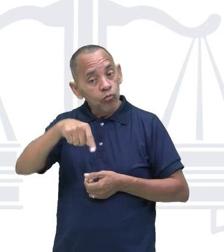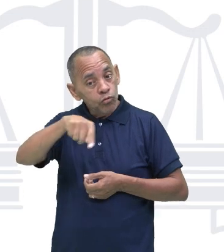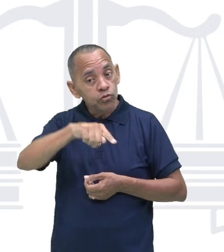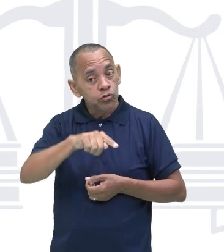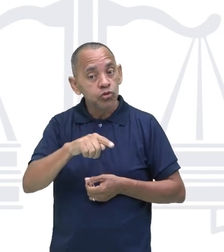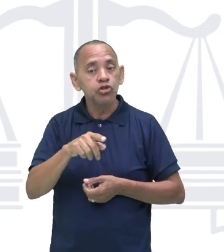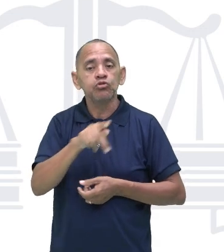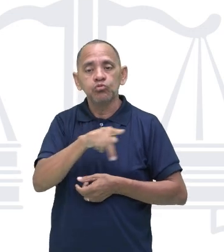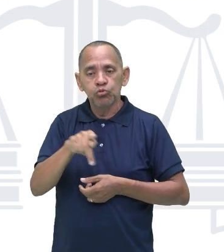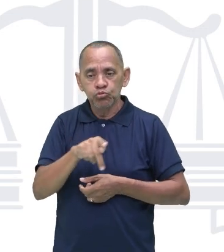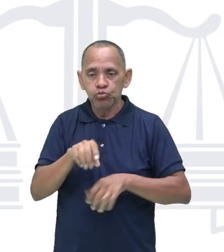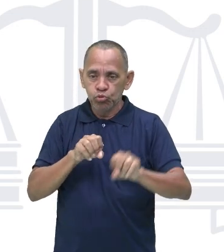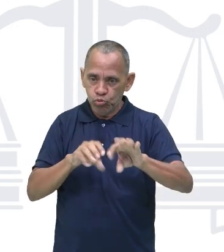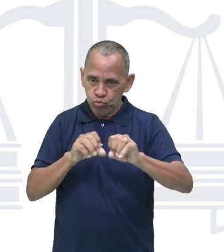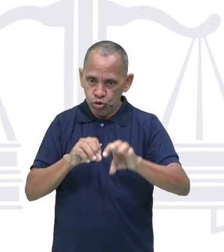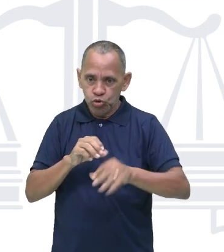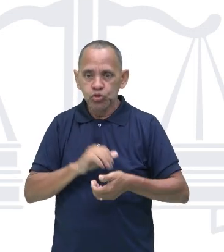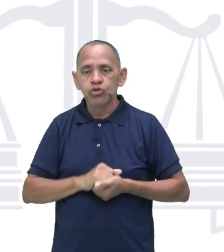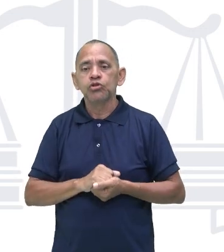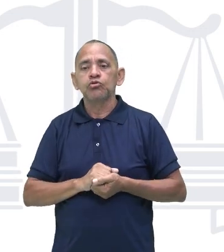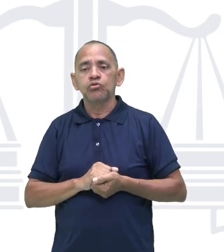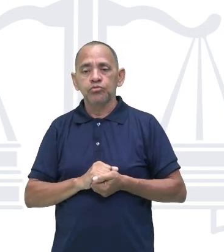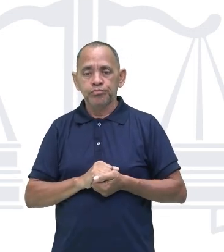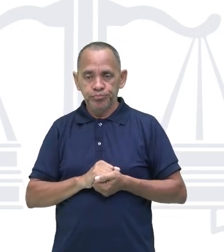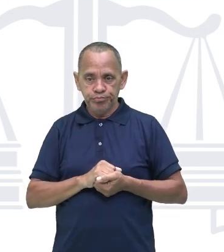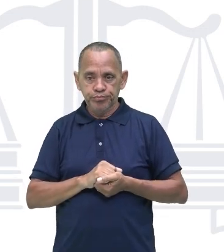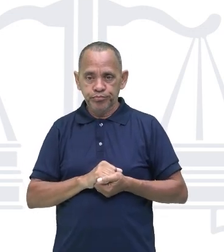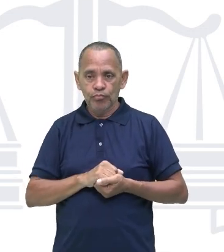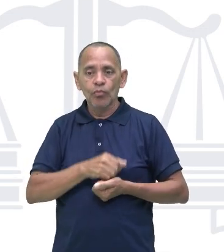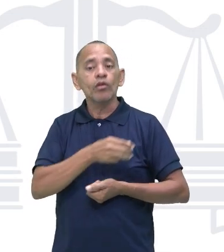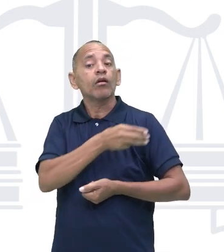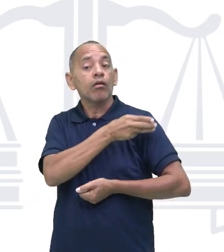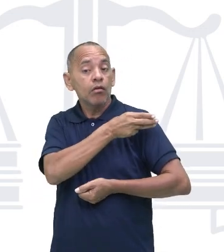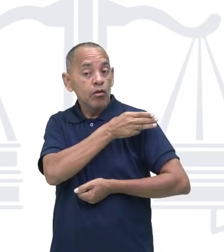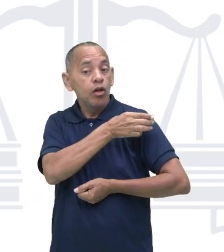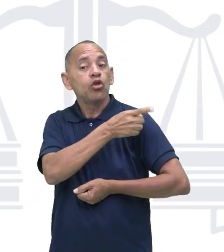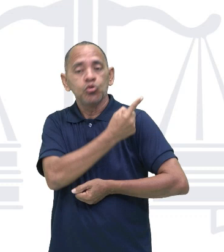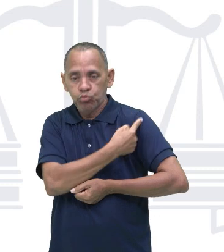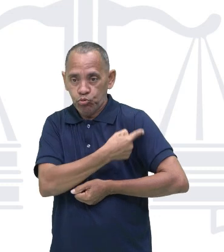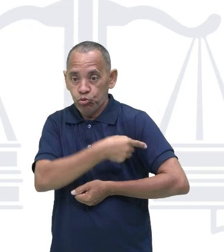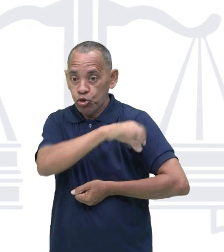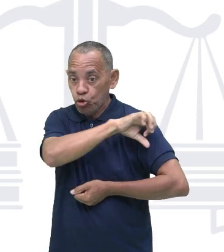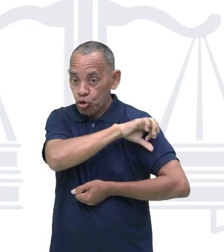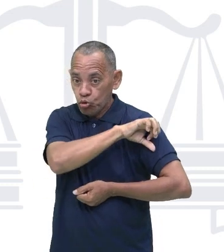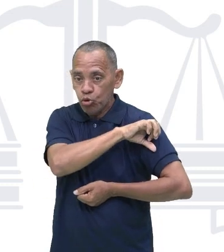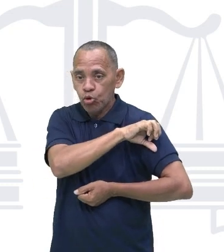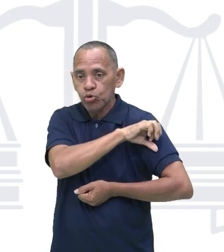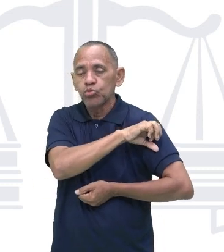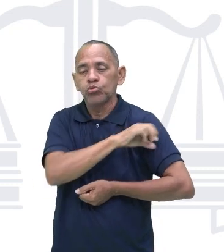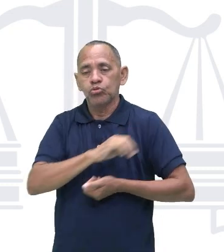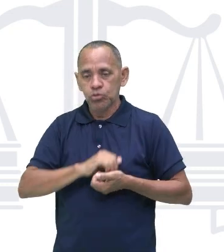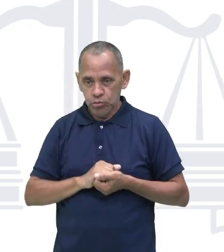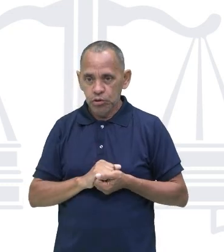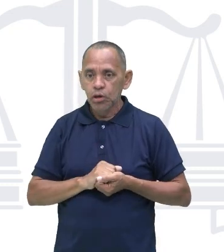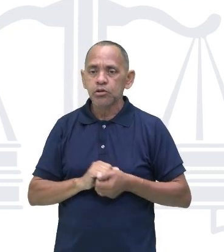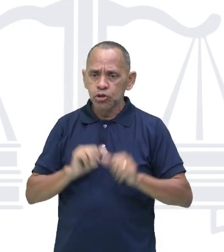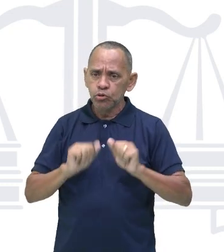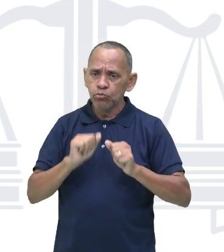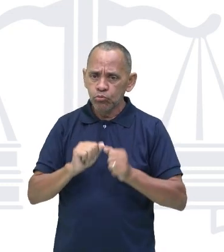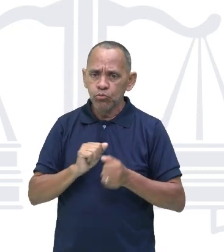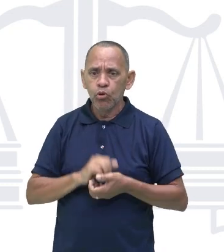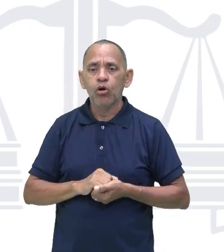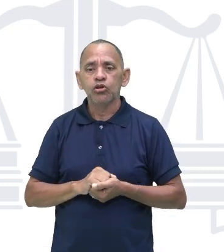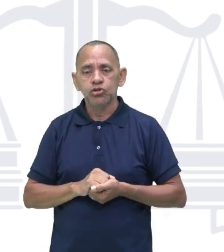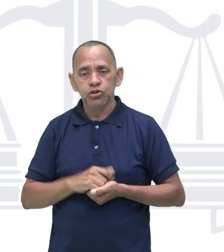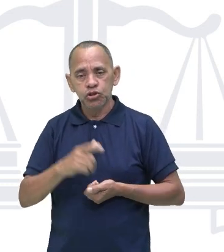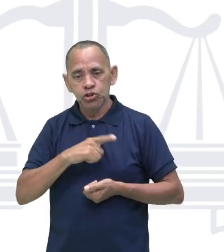ensino fundamental nos finais, né? Nós trouxemos aqui para você esse material que você vai poder estar acessando ele, baixando